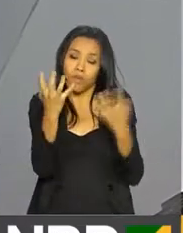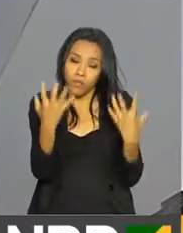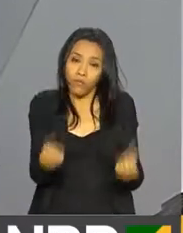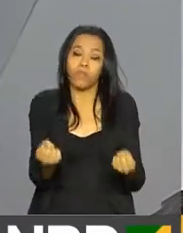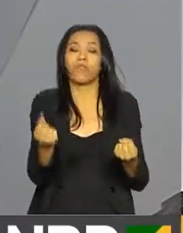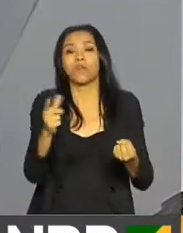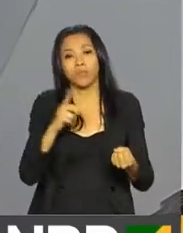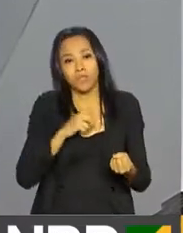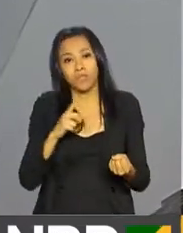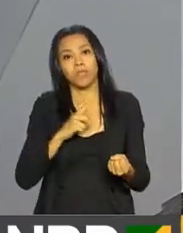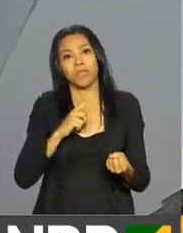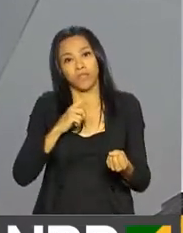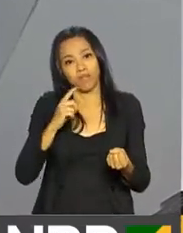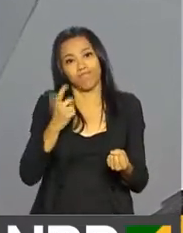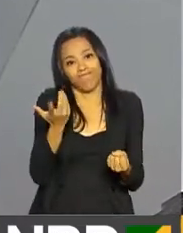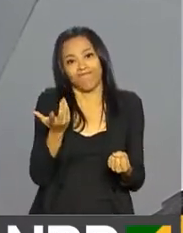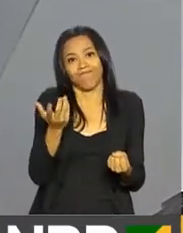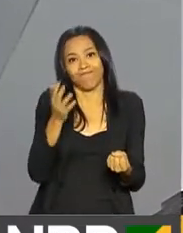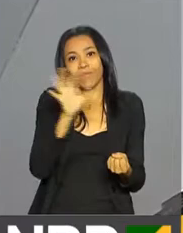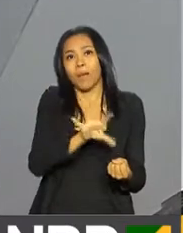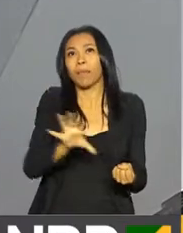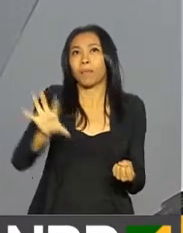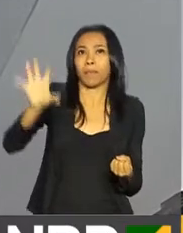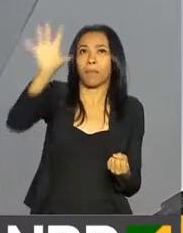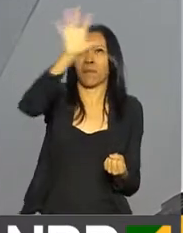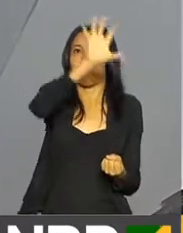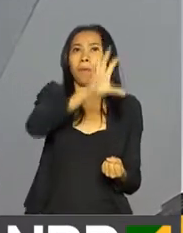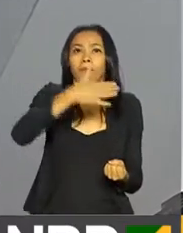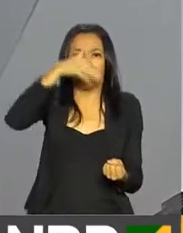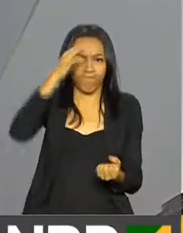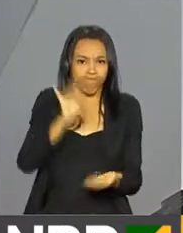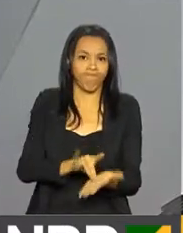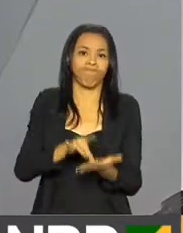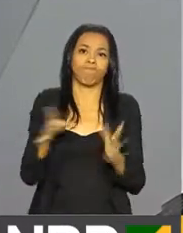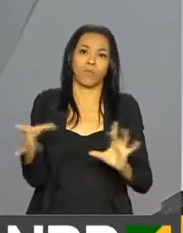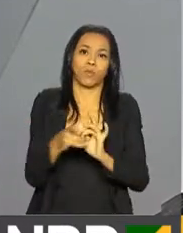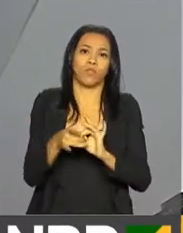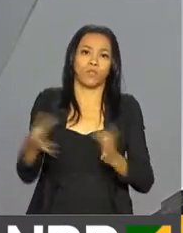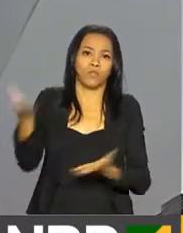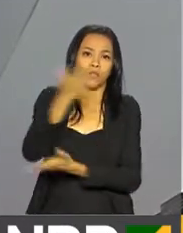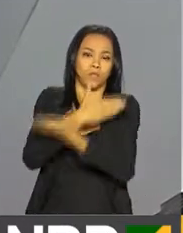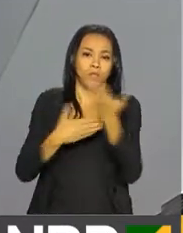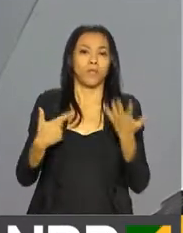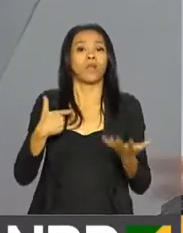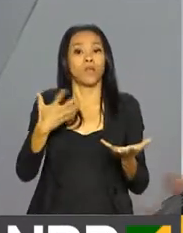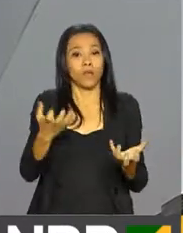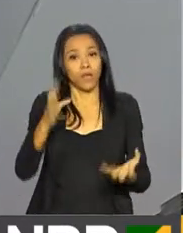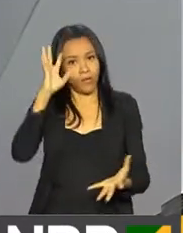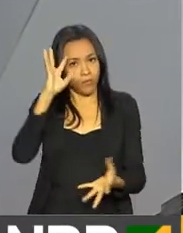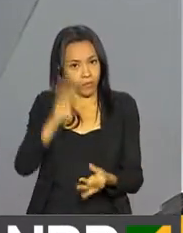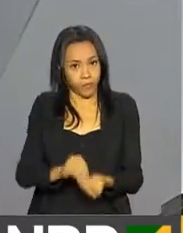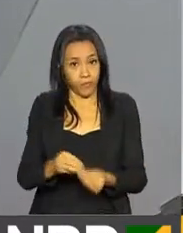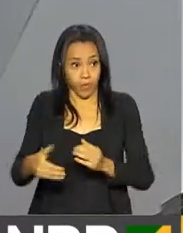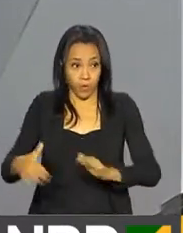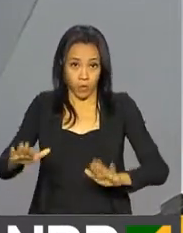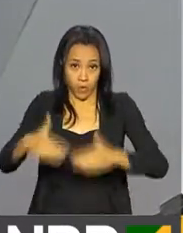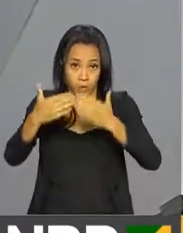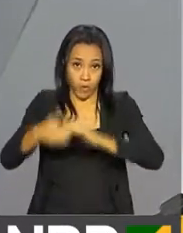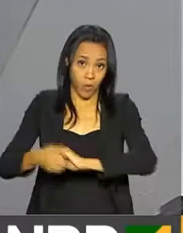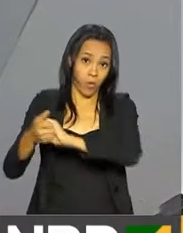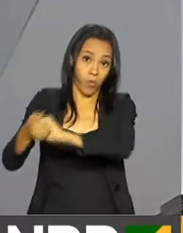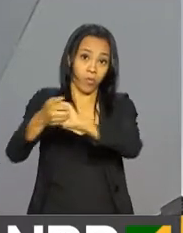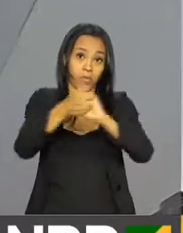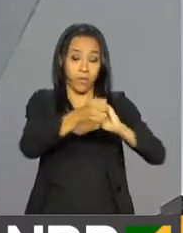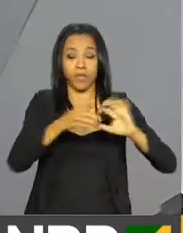federação é no nosso país mas eu quero concluindo é complementar a todos eu vejo que